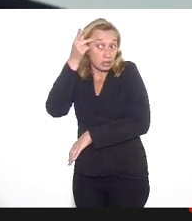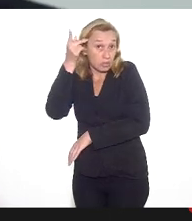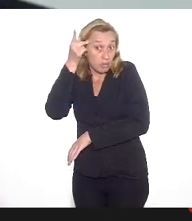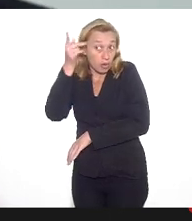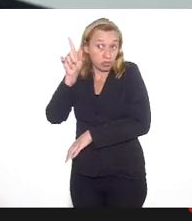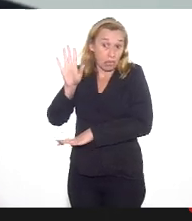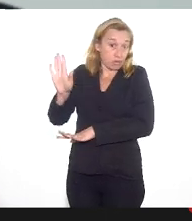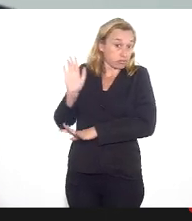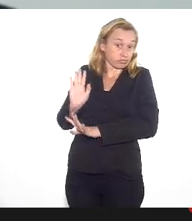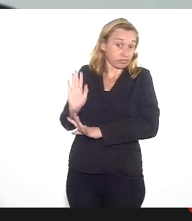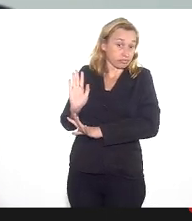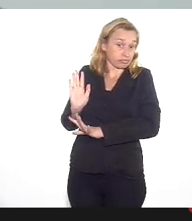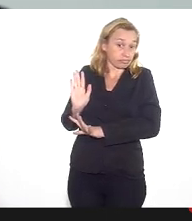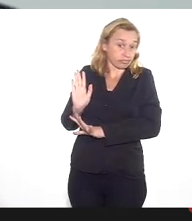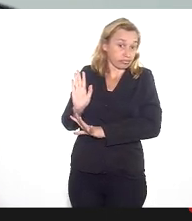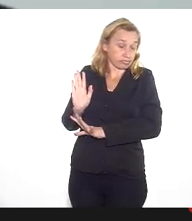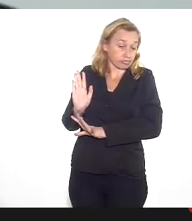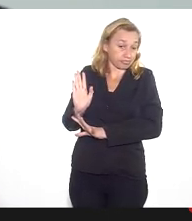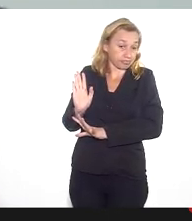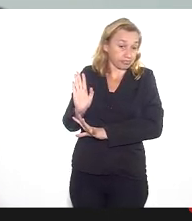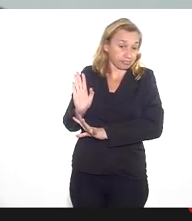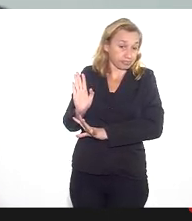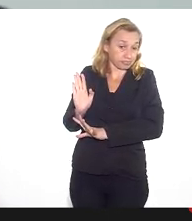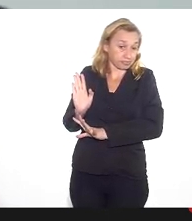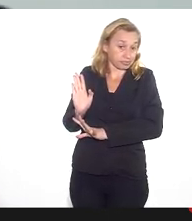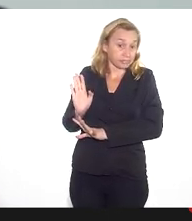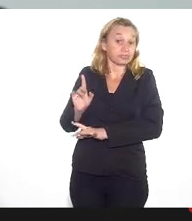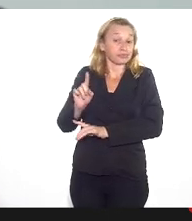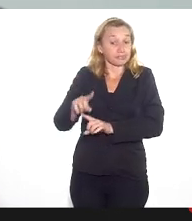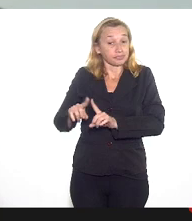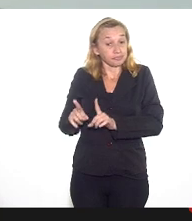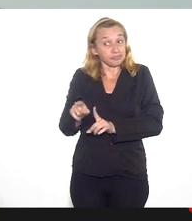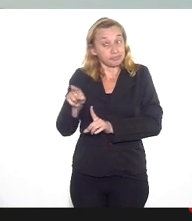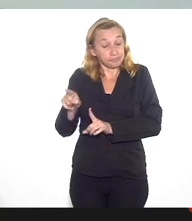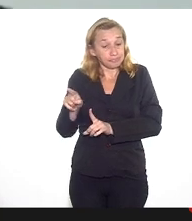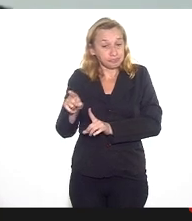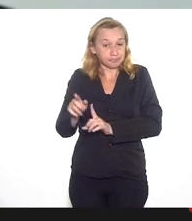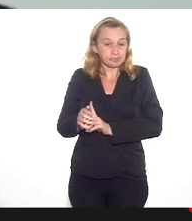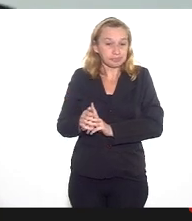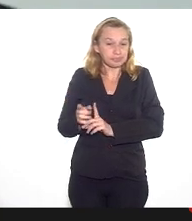estado de São Paulo. Mas é a concessão que nós